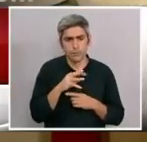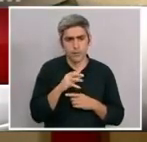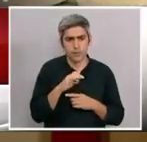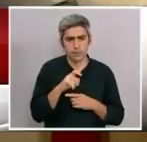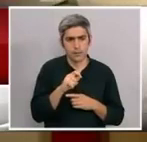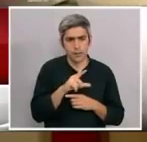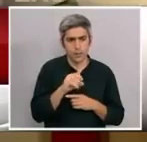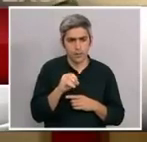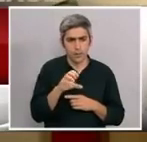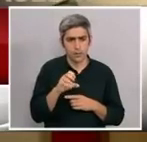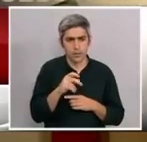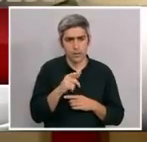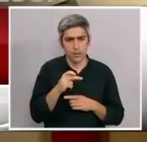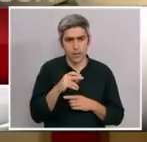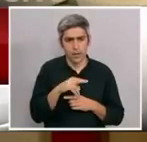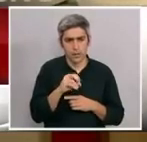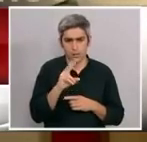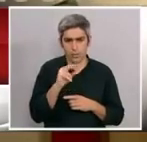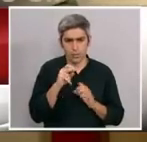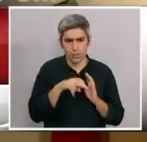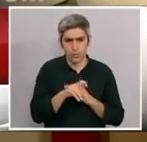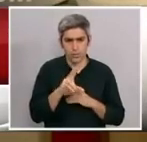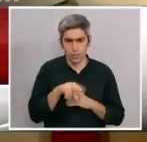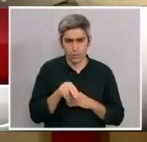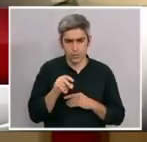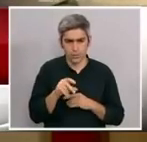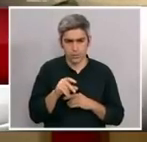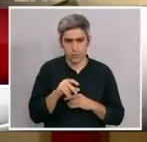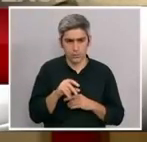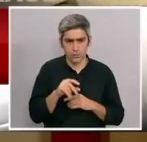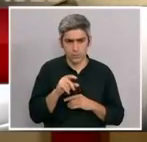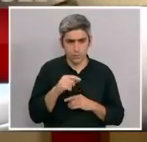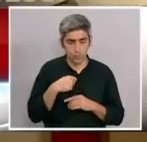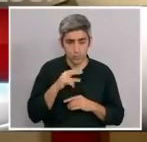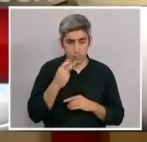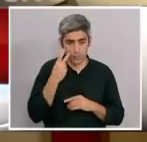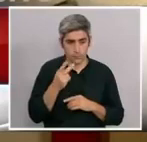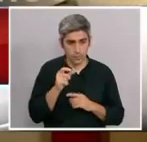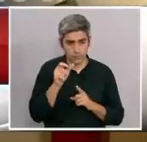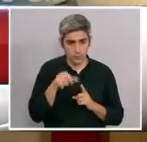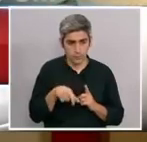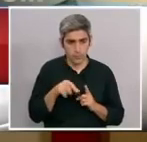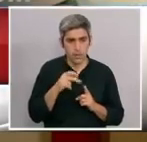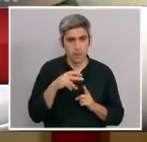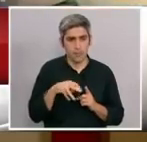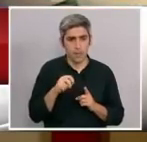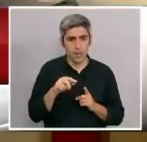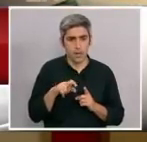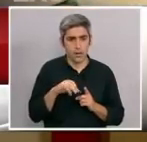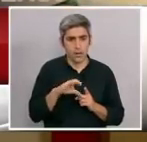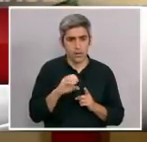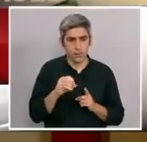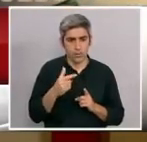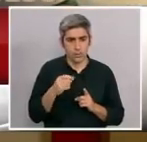Américo Tomás, eram essas... O Marcelo Caetano nunca lá vi. Durante esta última... Eu nunca lá vi. E o Américo Tomás?